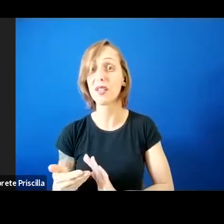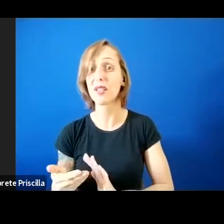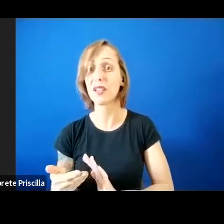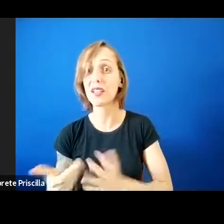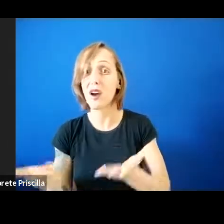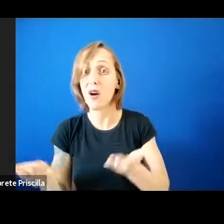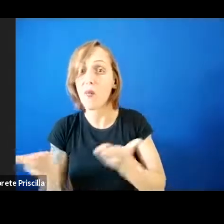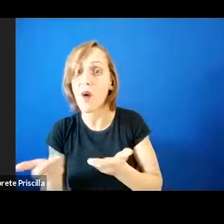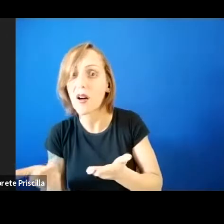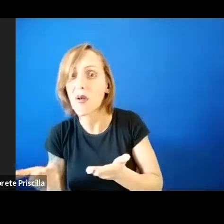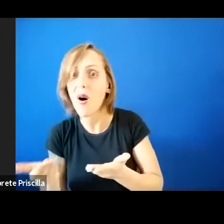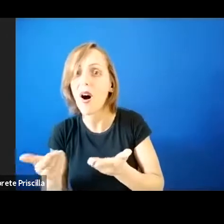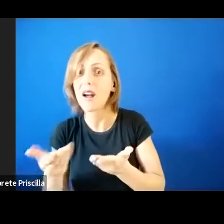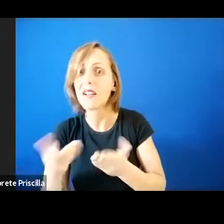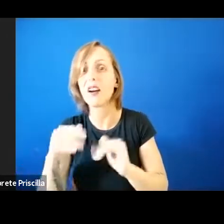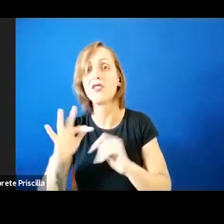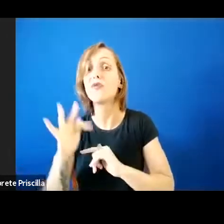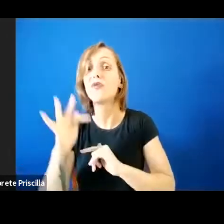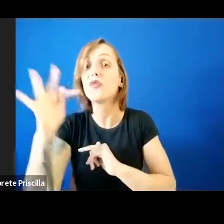conjunto, um grande